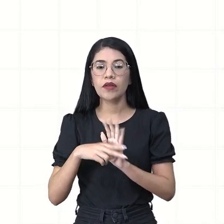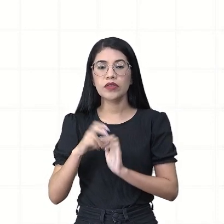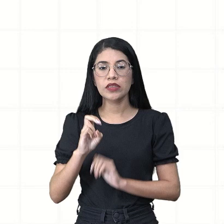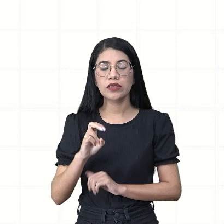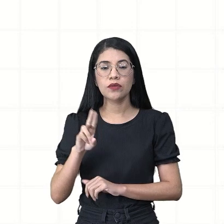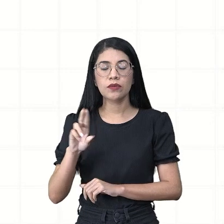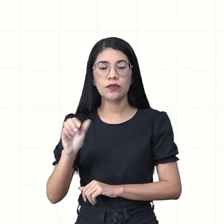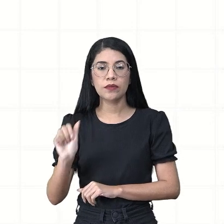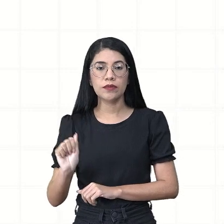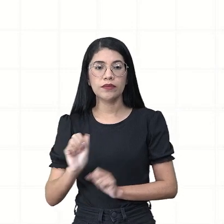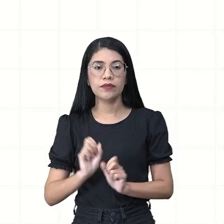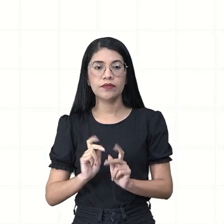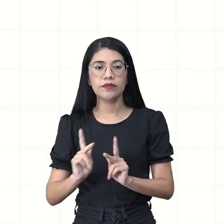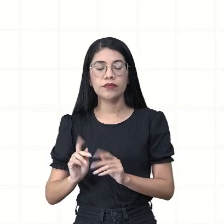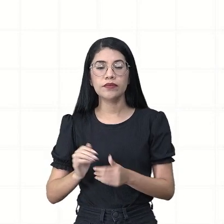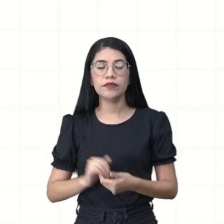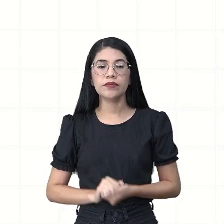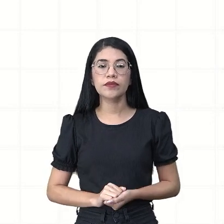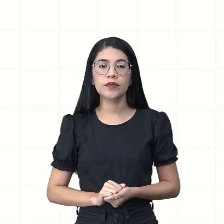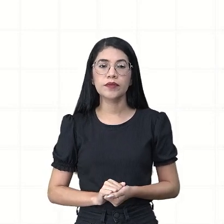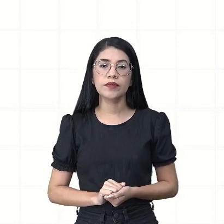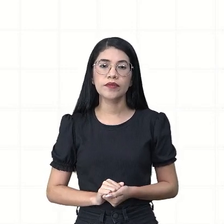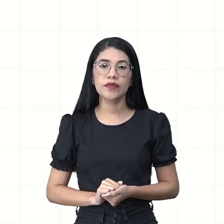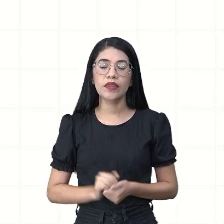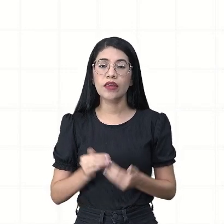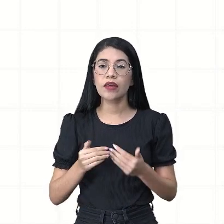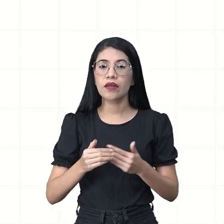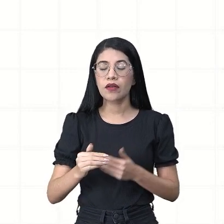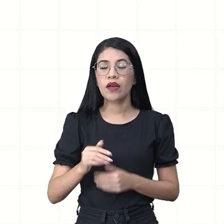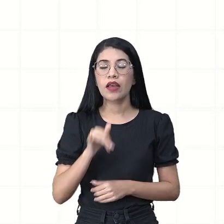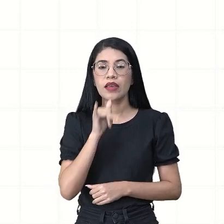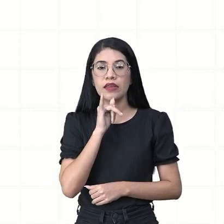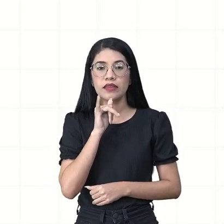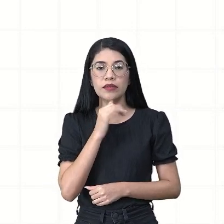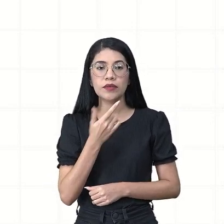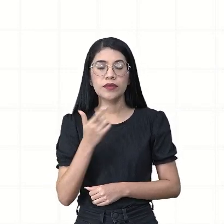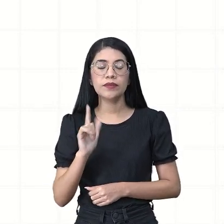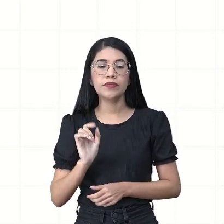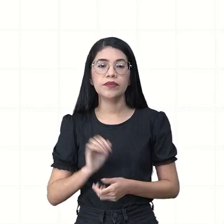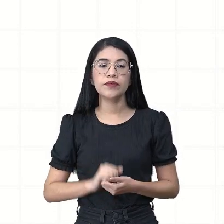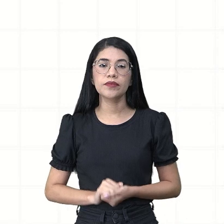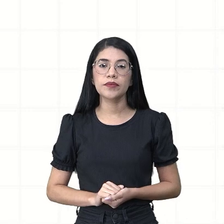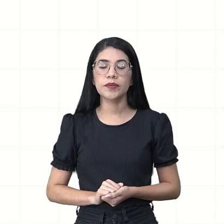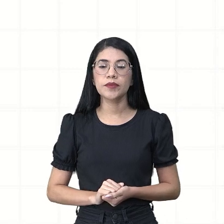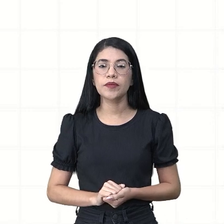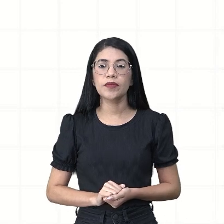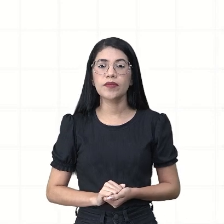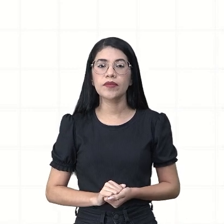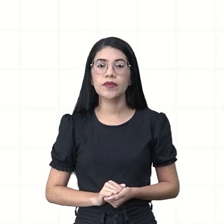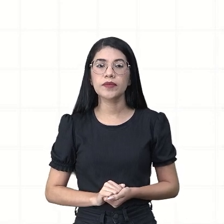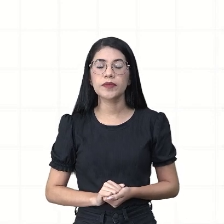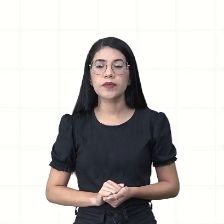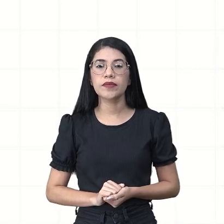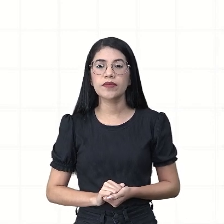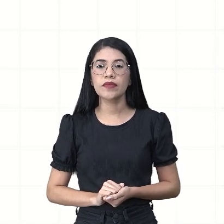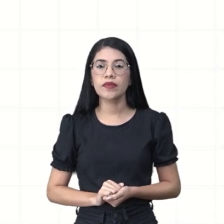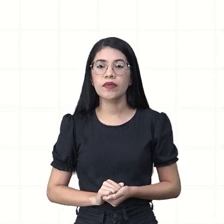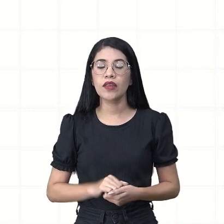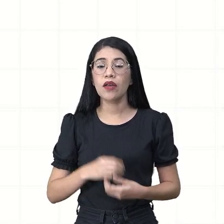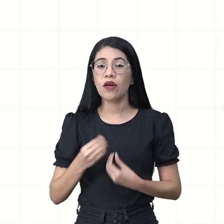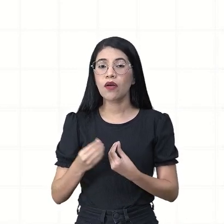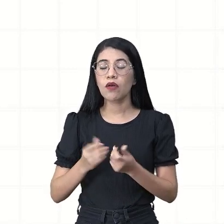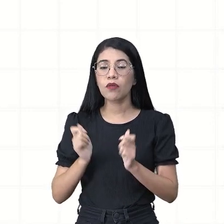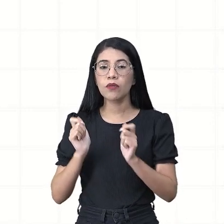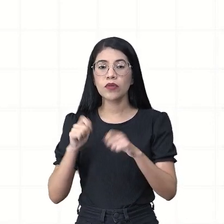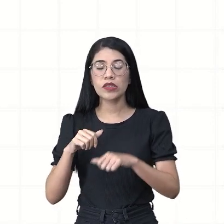astronômicas, certo? Então agora a gente vai ver um outro exemplo, né? O exemplo, olha só, para